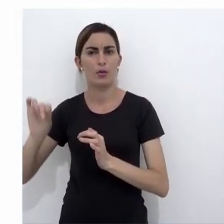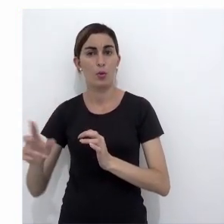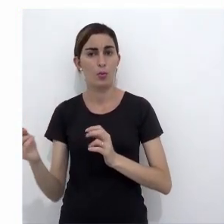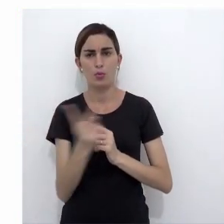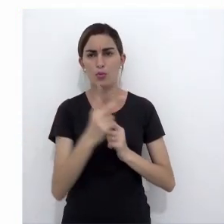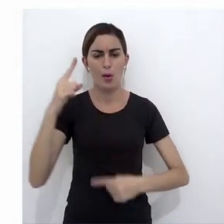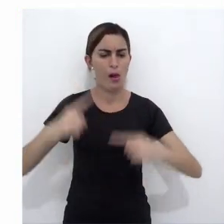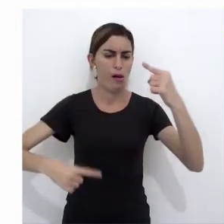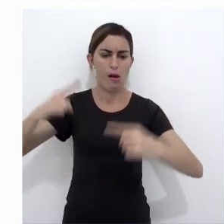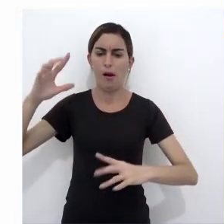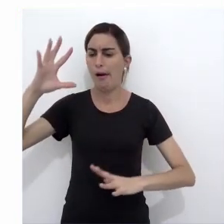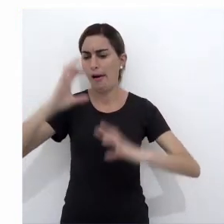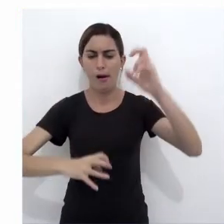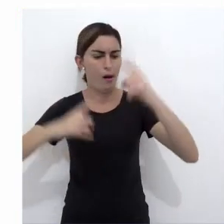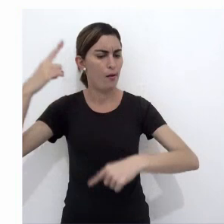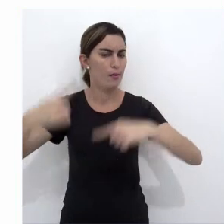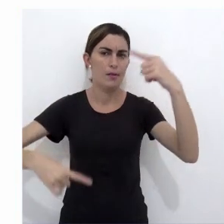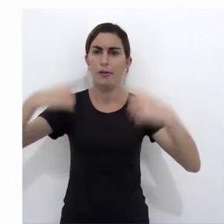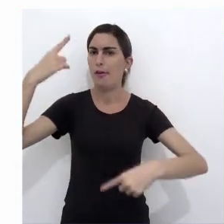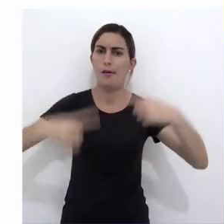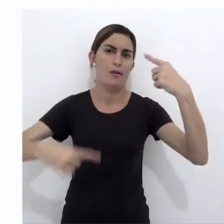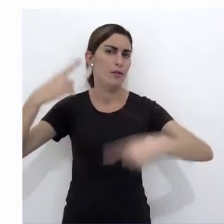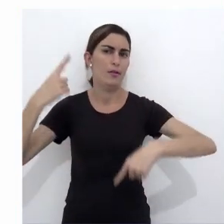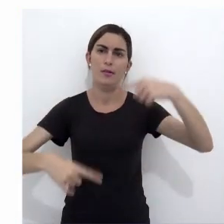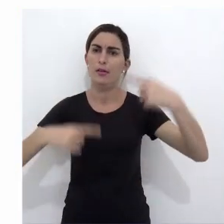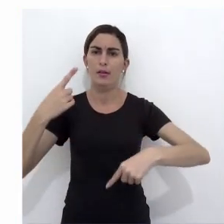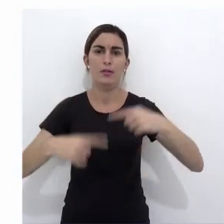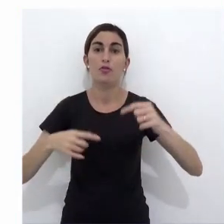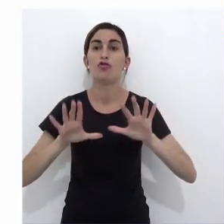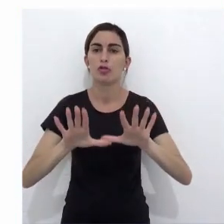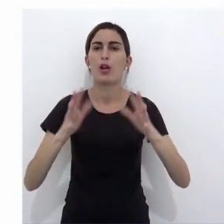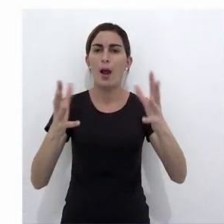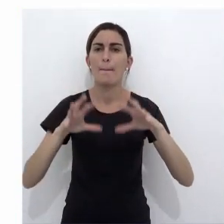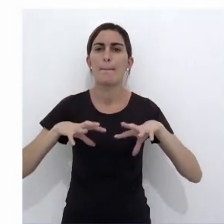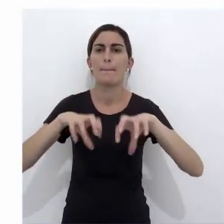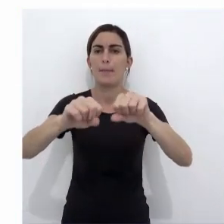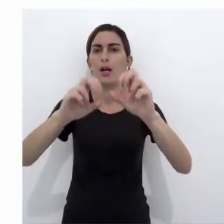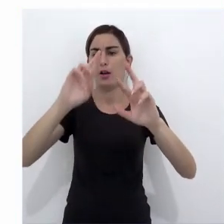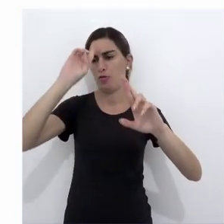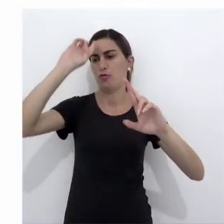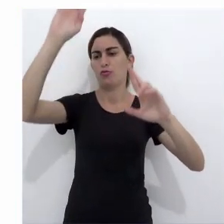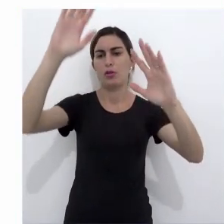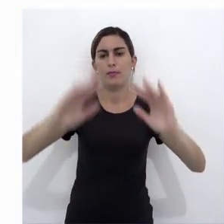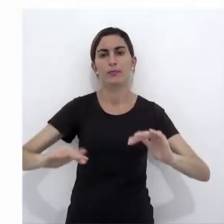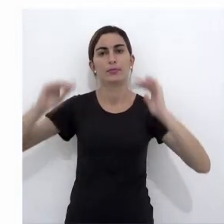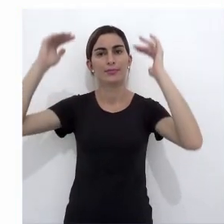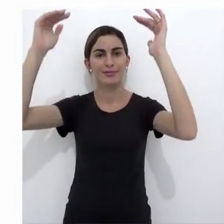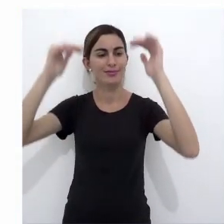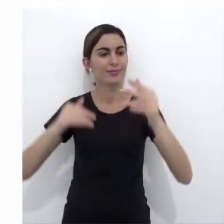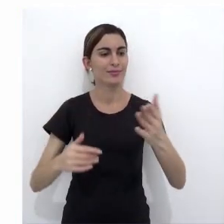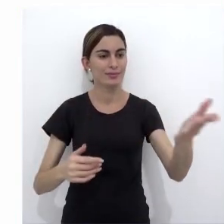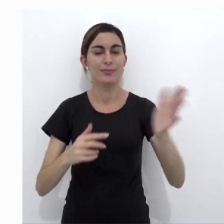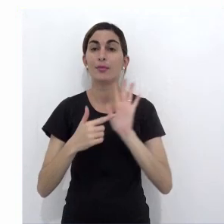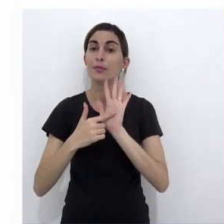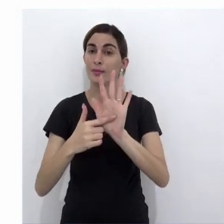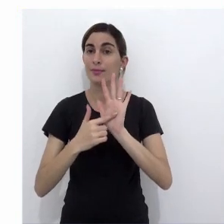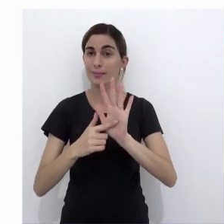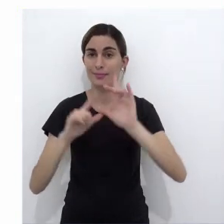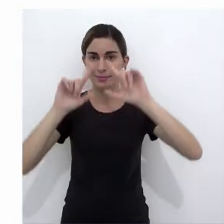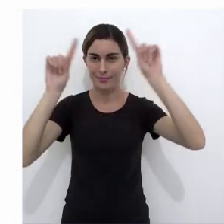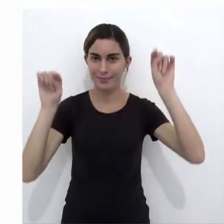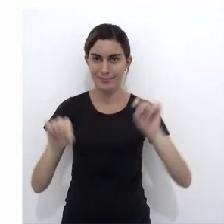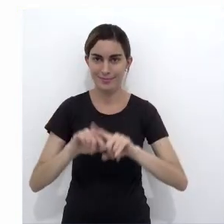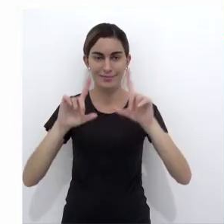Ambos brigavam, estavam em conflito para estar no poder. Como mostra aí a